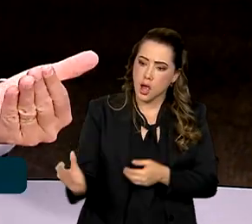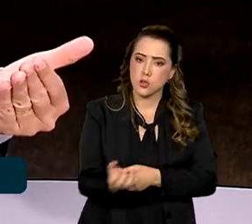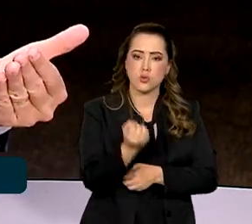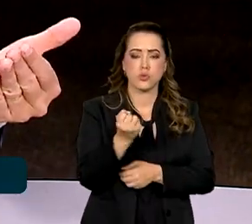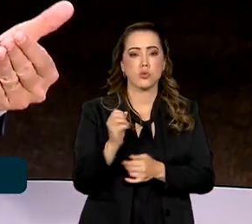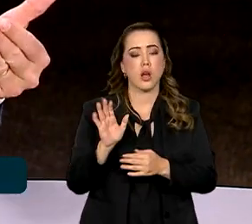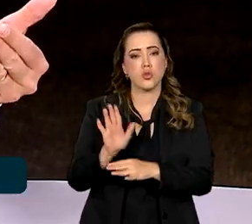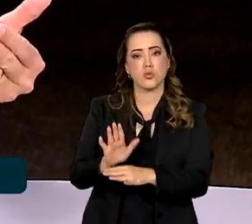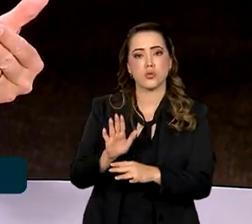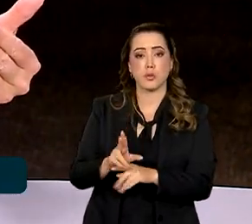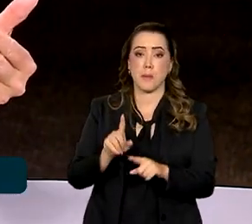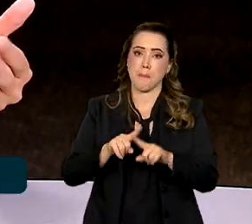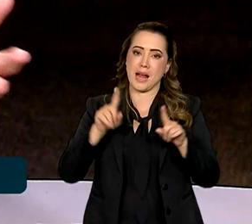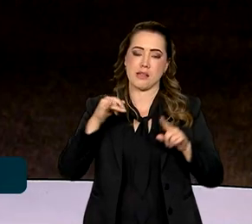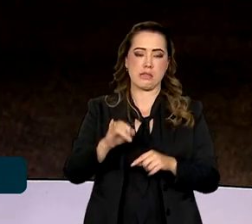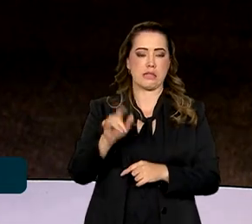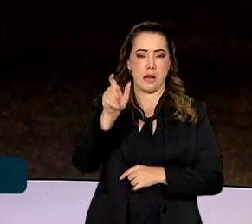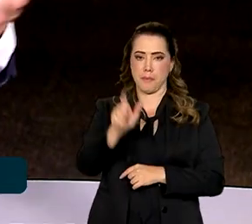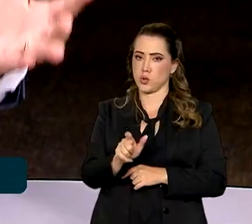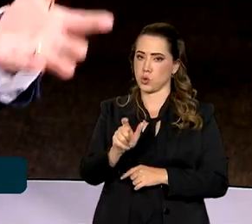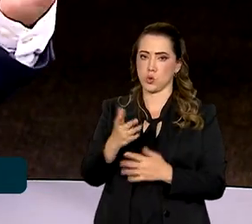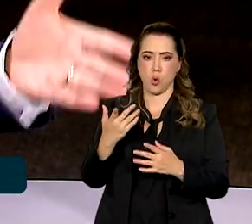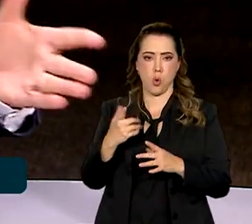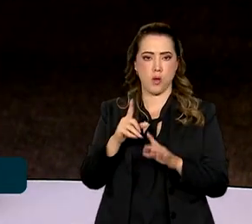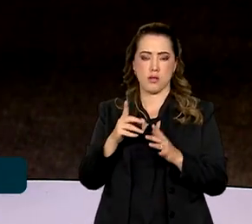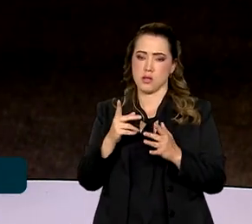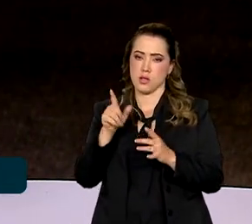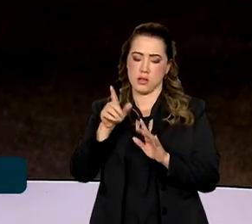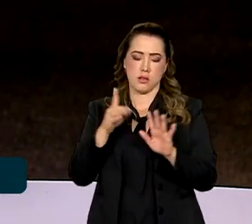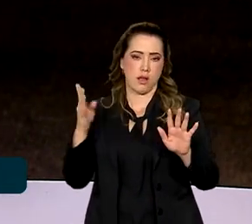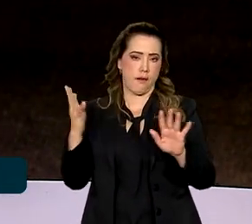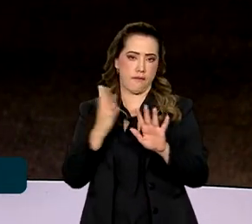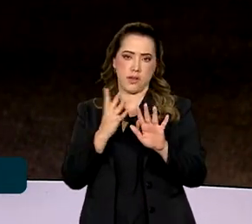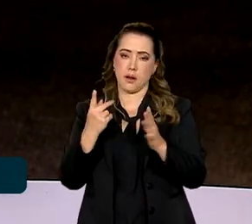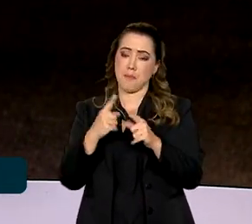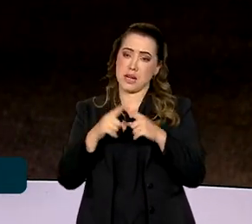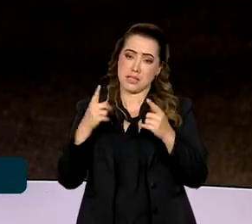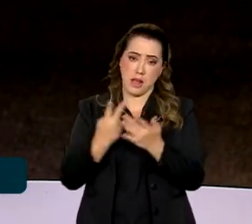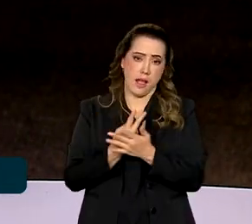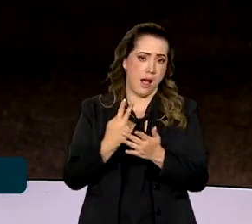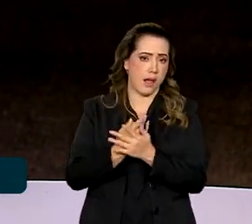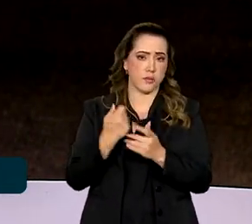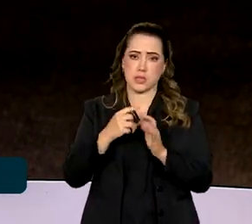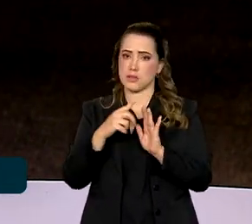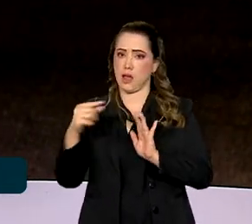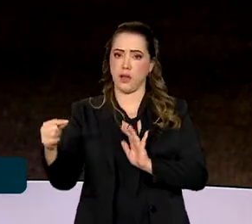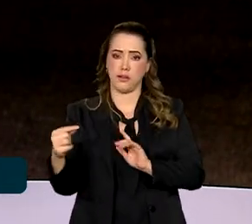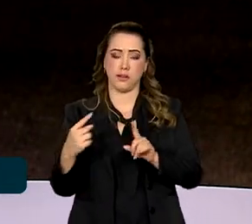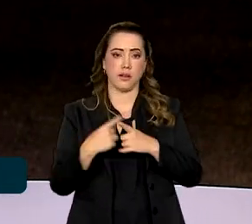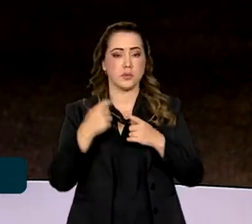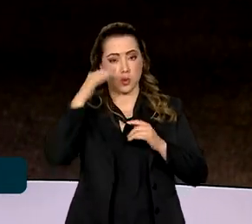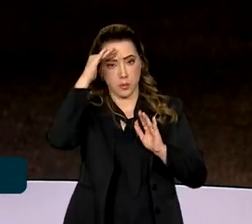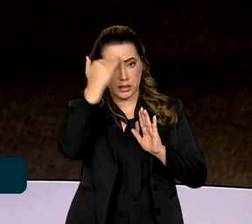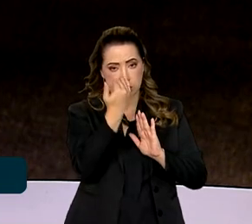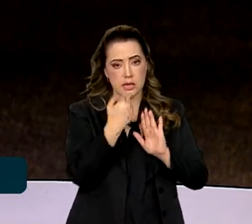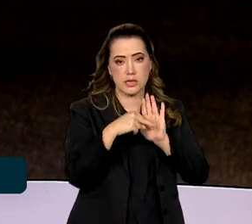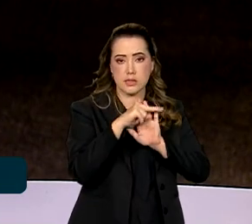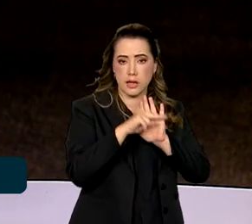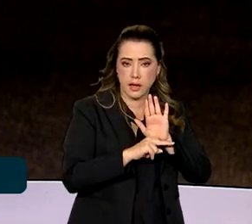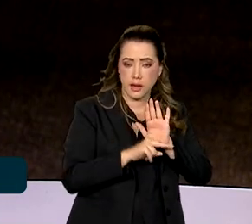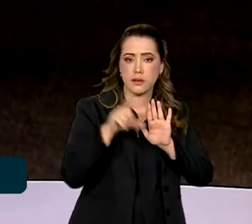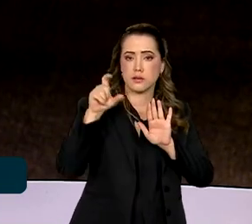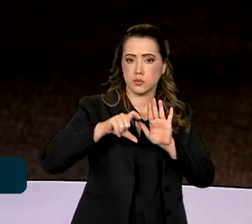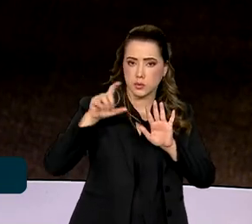que também quem não preenche o requisito, sai. É que é para atender aquelas pessoas que preenchem o requisito da lei do